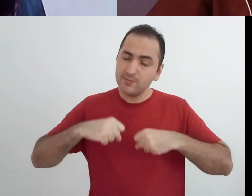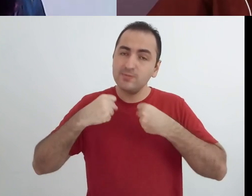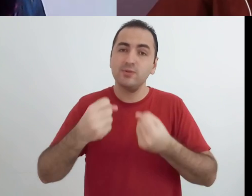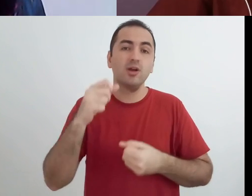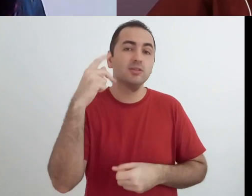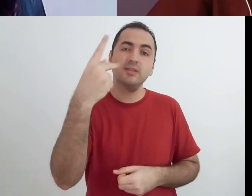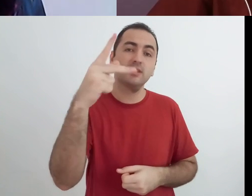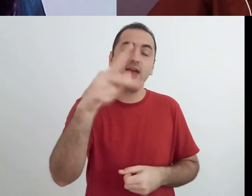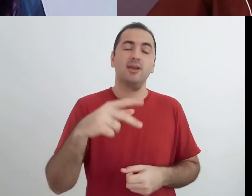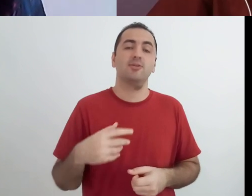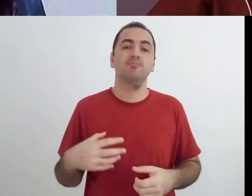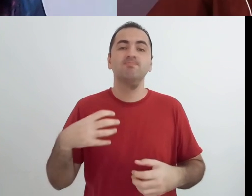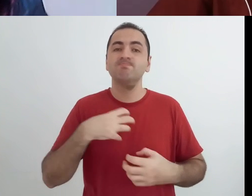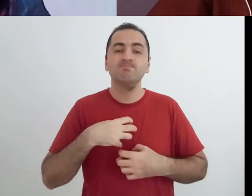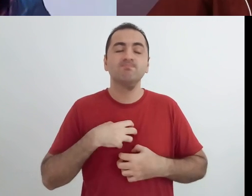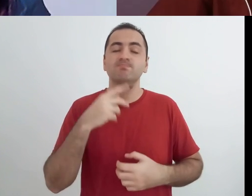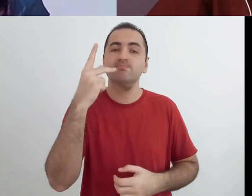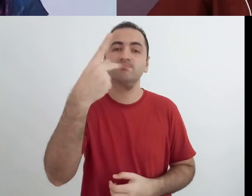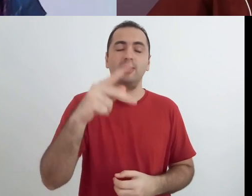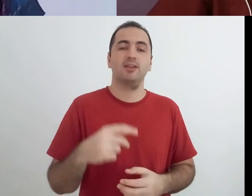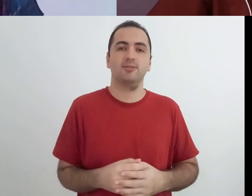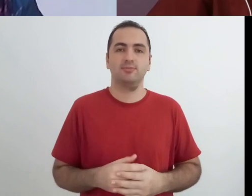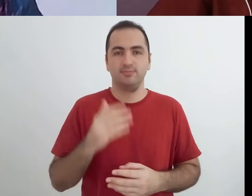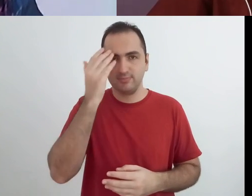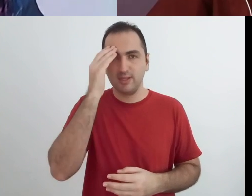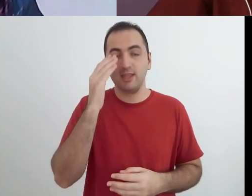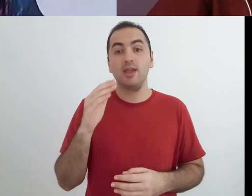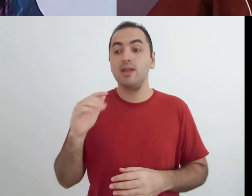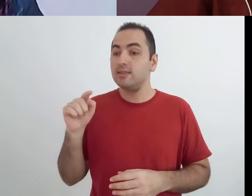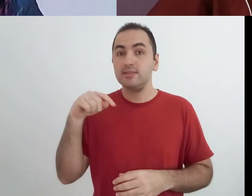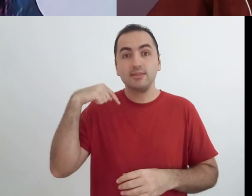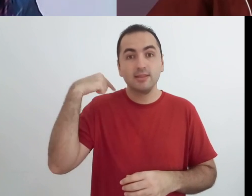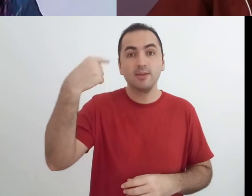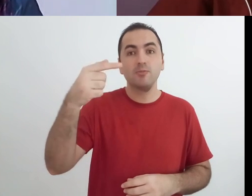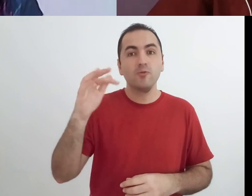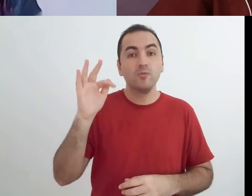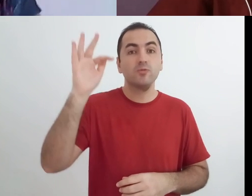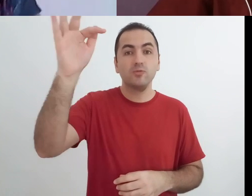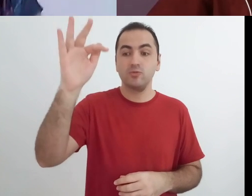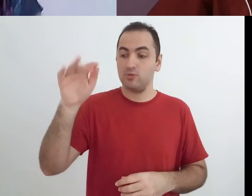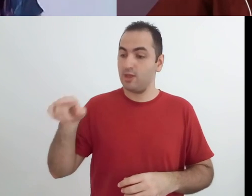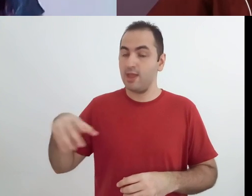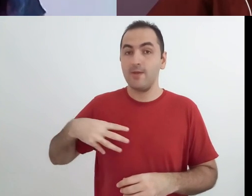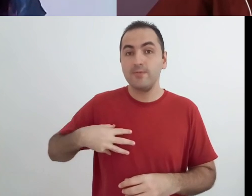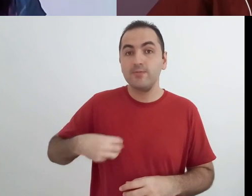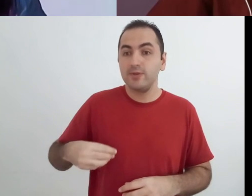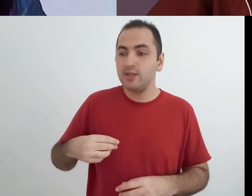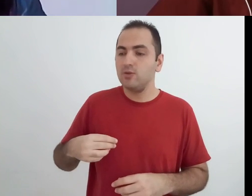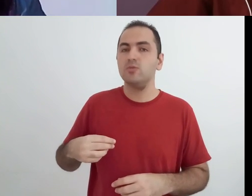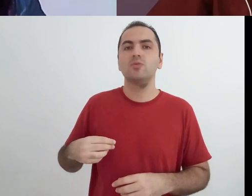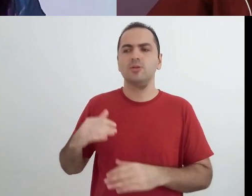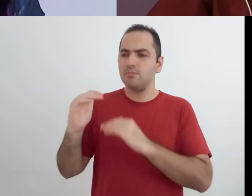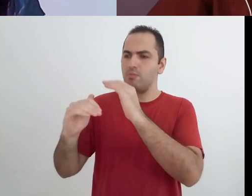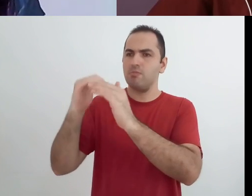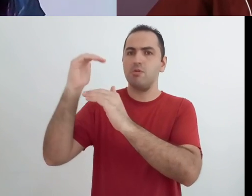a pena quando você vê que o seu filho ou alguém da sua família está conseguindo viver uma vida normal,